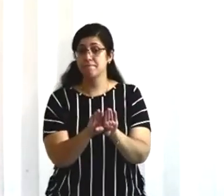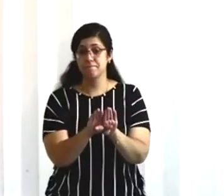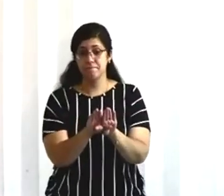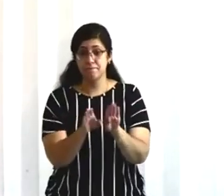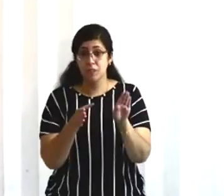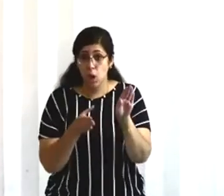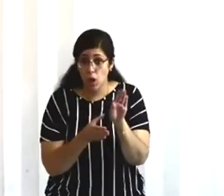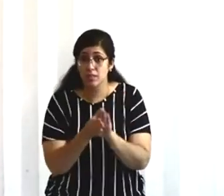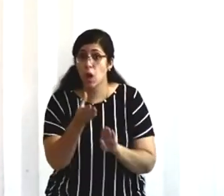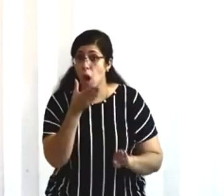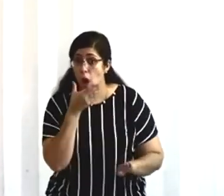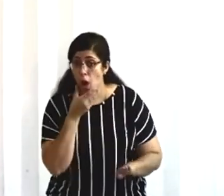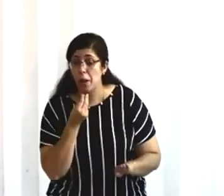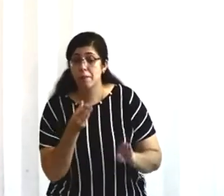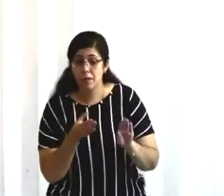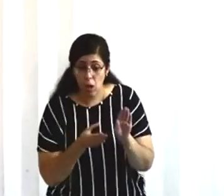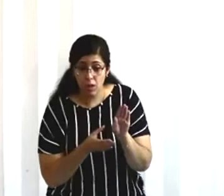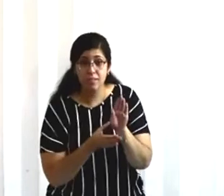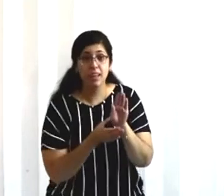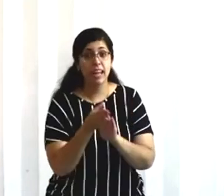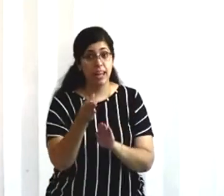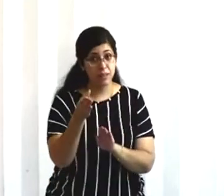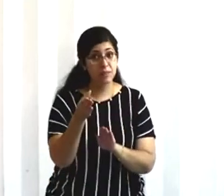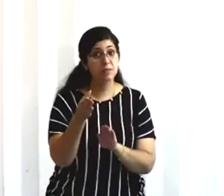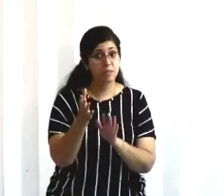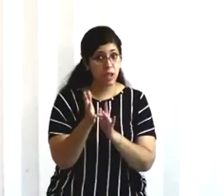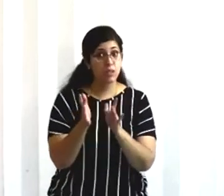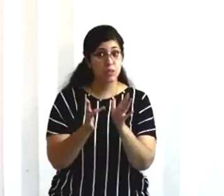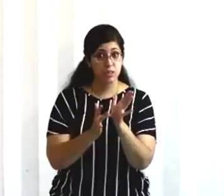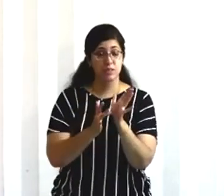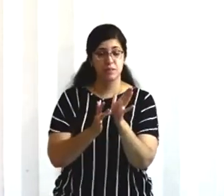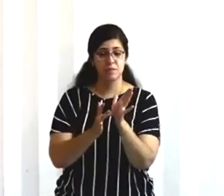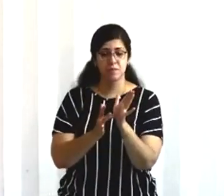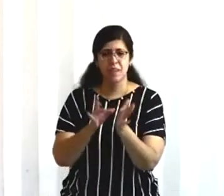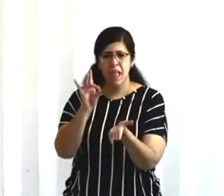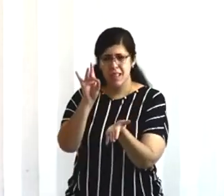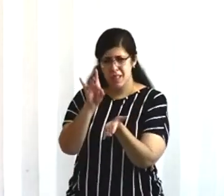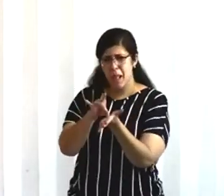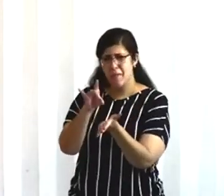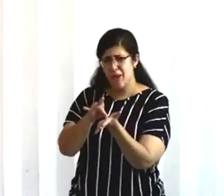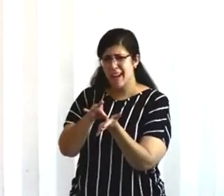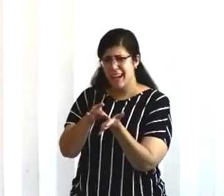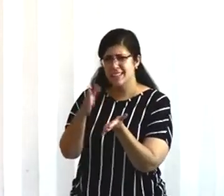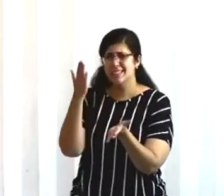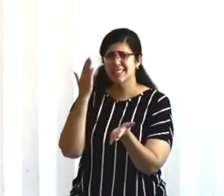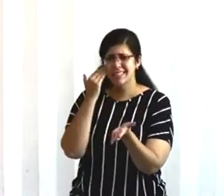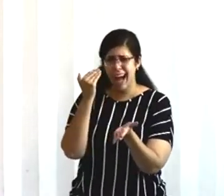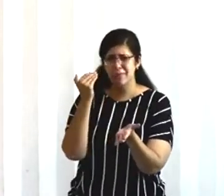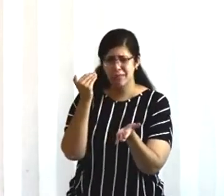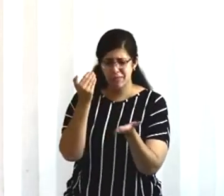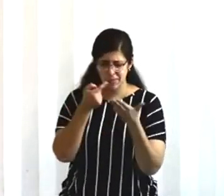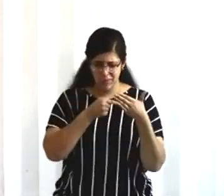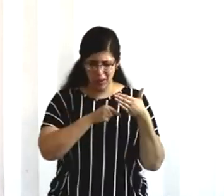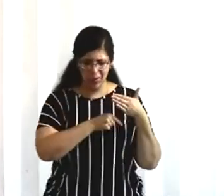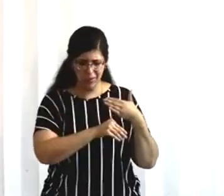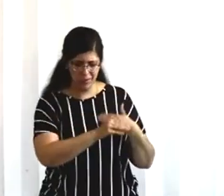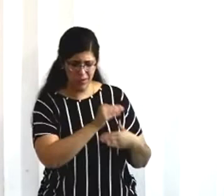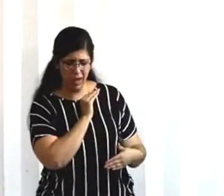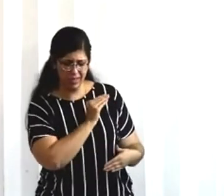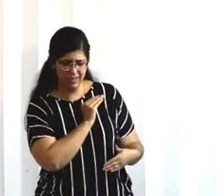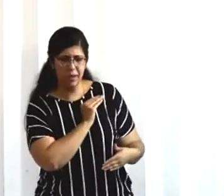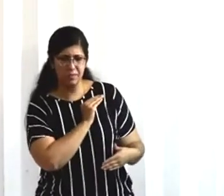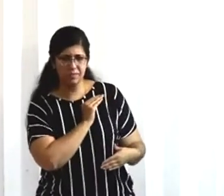conselheiro, ele é aquele que de fato sabe o que nós passamos e que nós